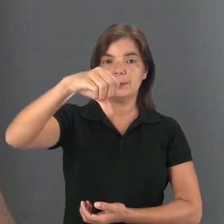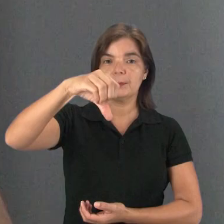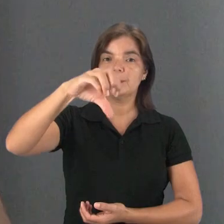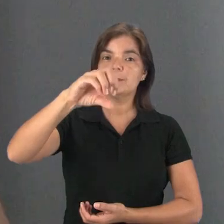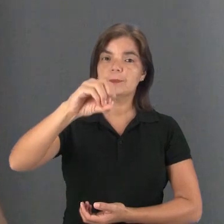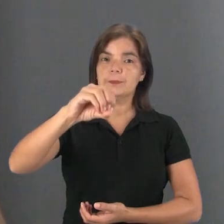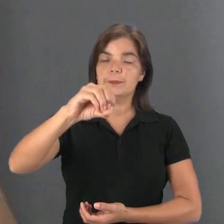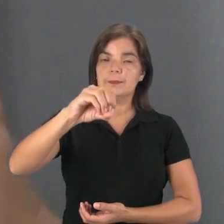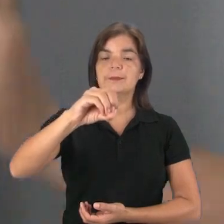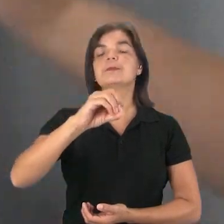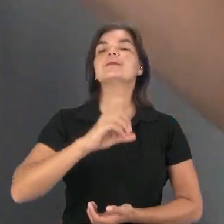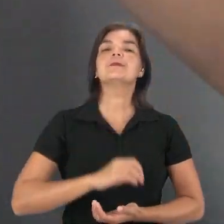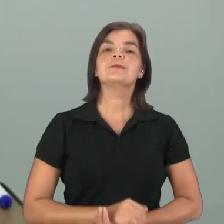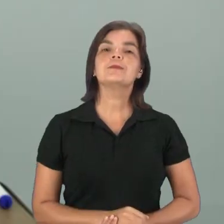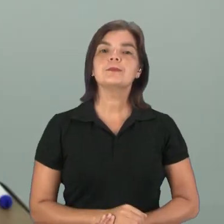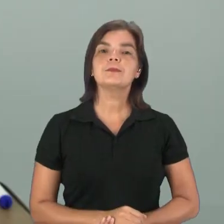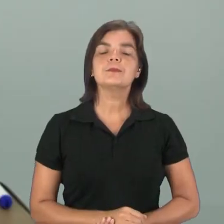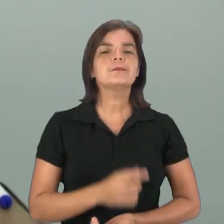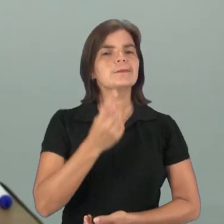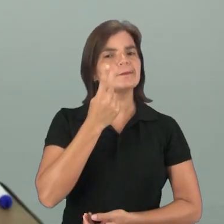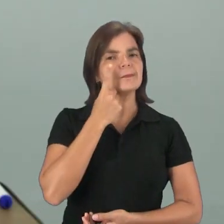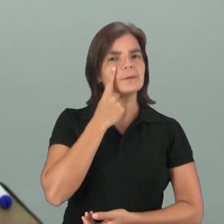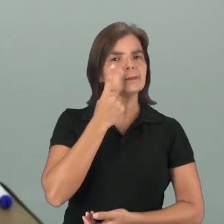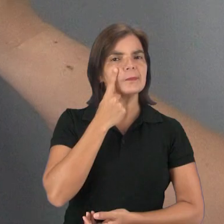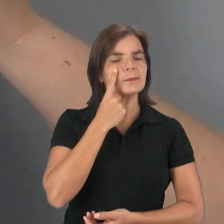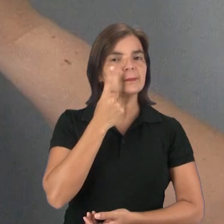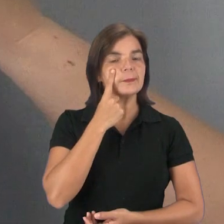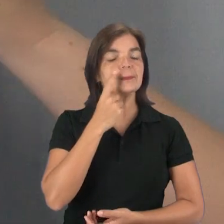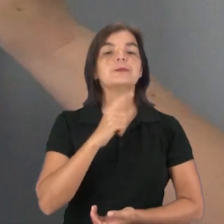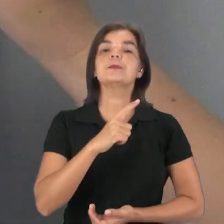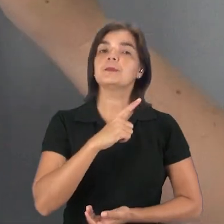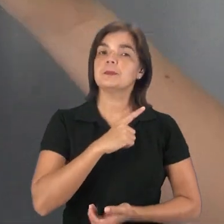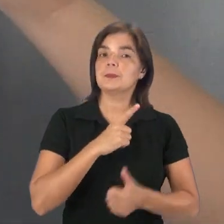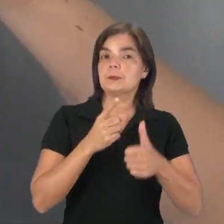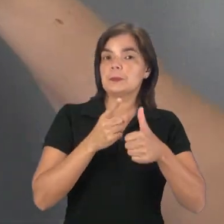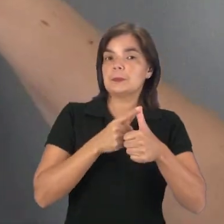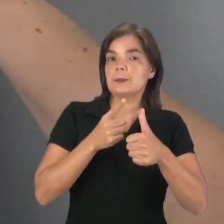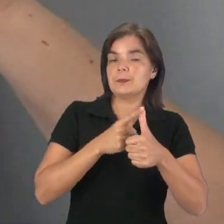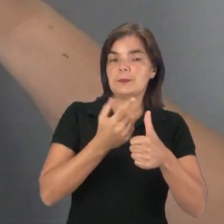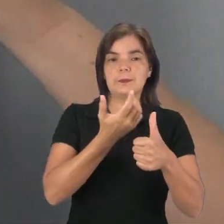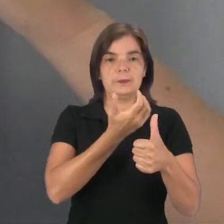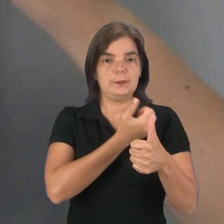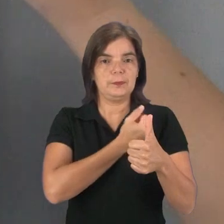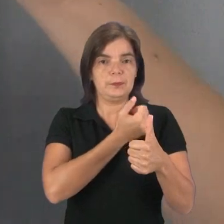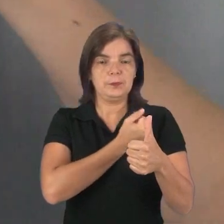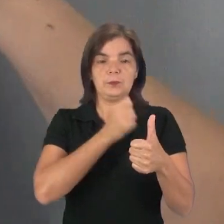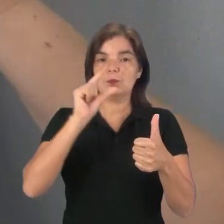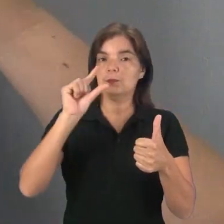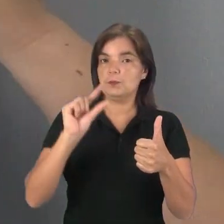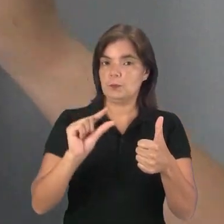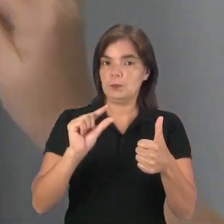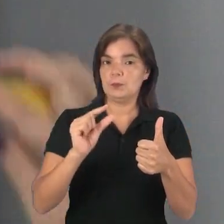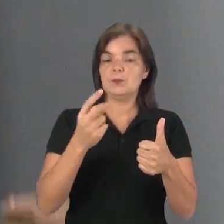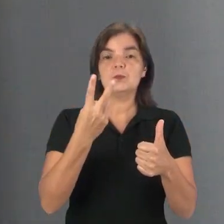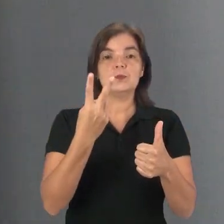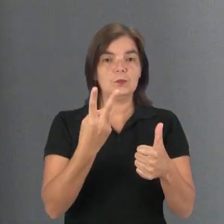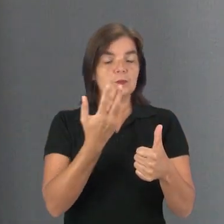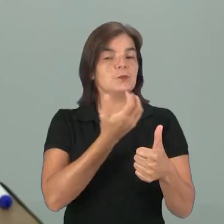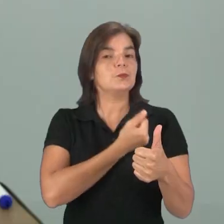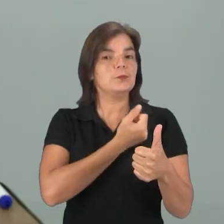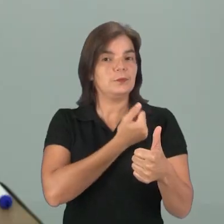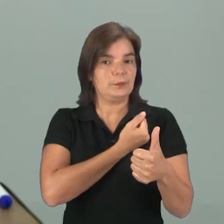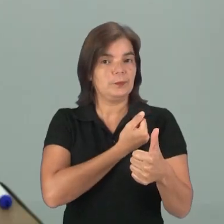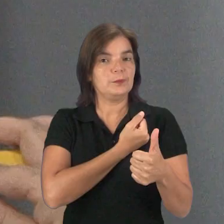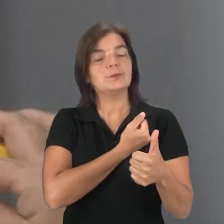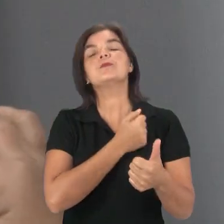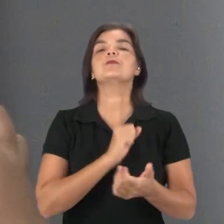80, 90. Observe que aqui nós temos o primeiro número, o menor número com dois algarismos,